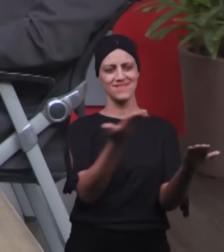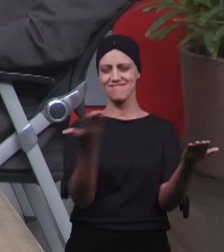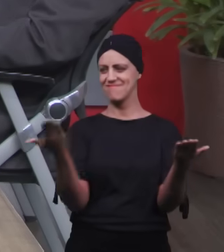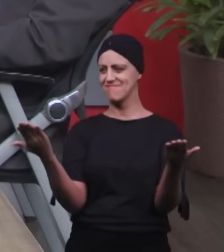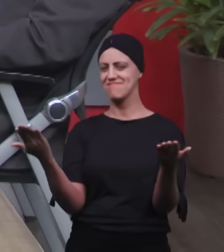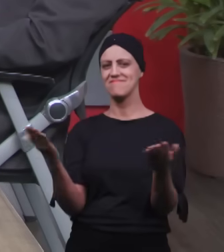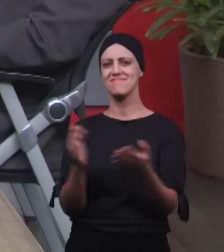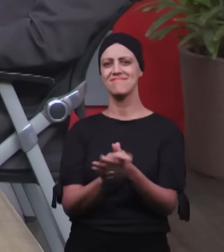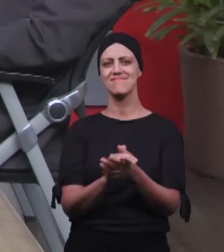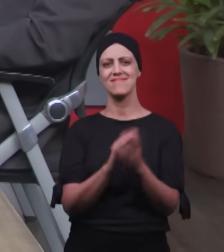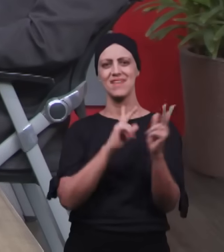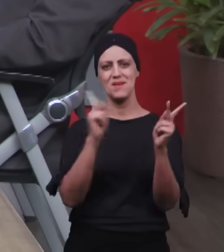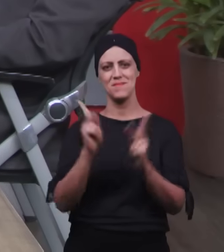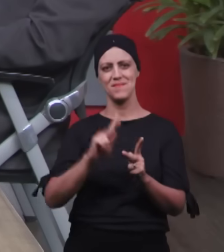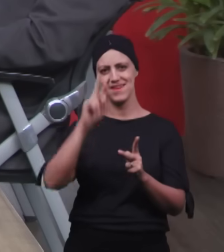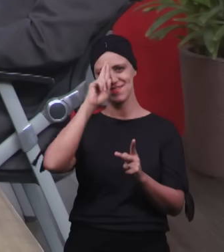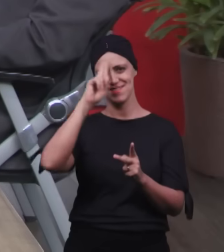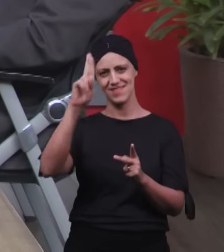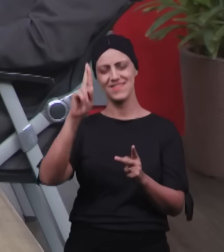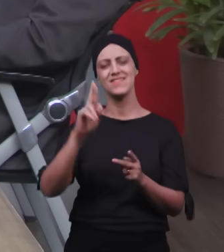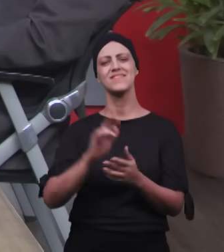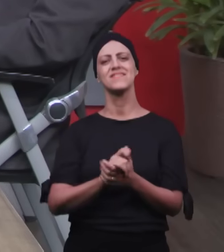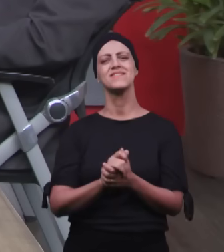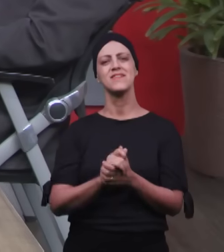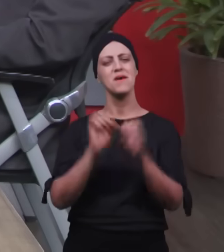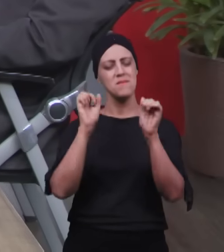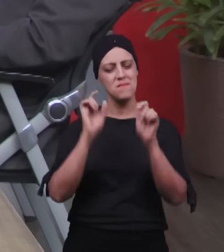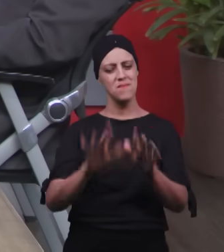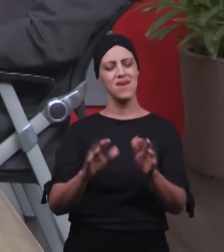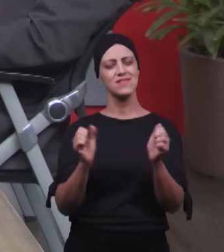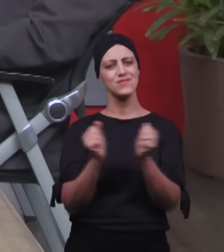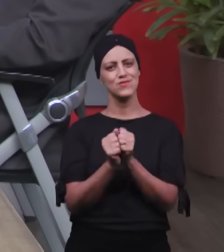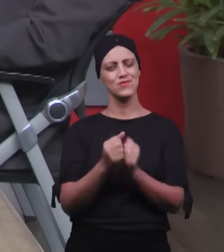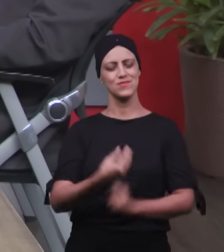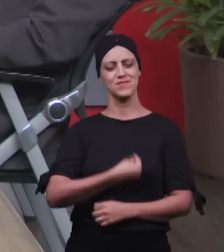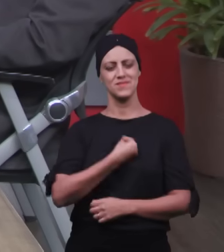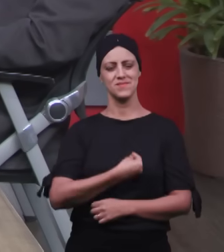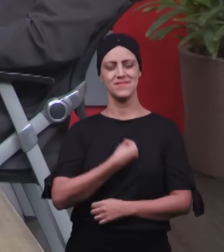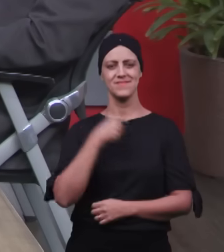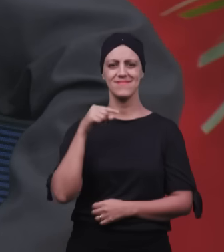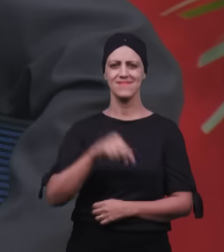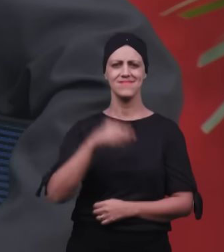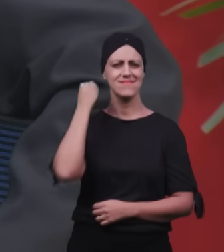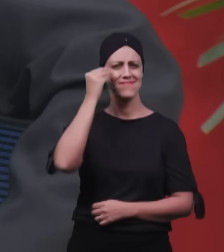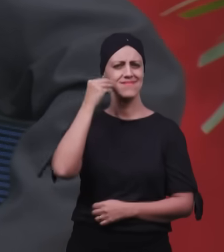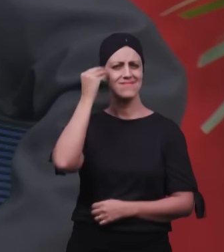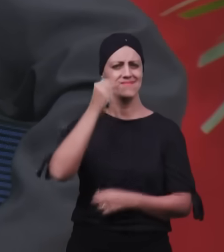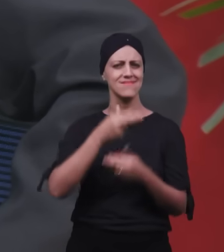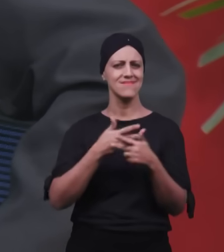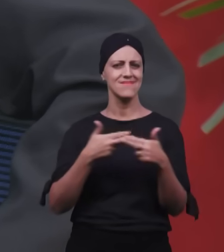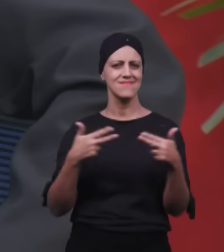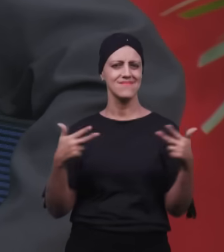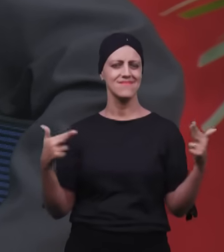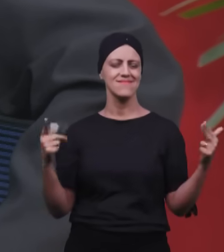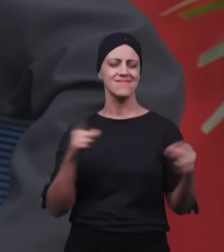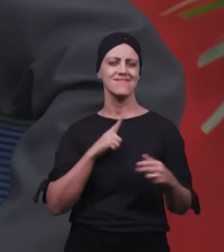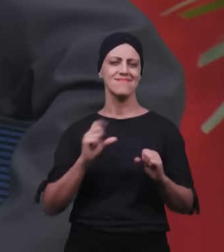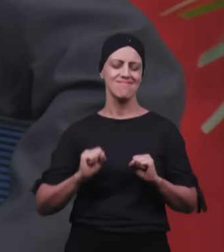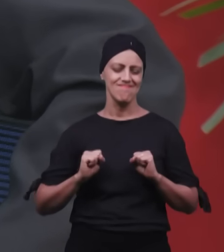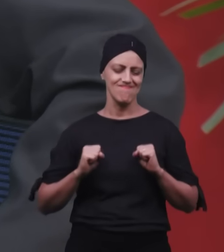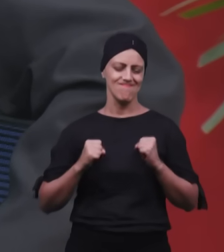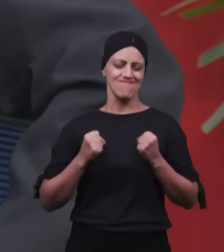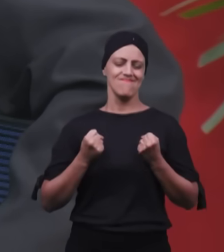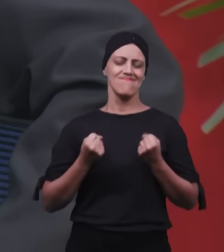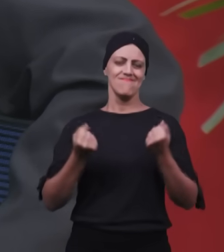Fábio pastor uma benção está com os companheiros aqui essas experiências os